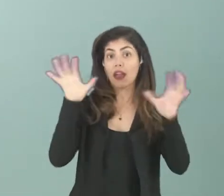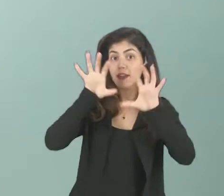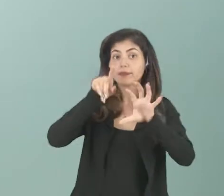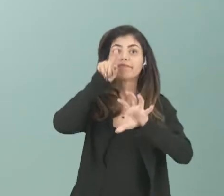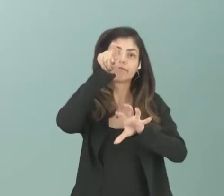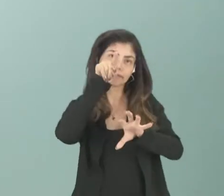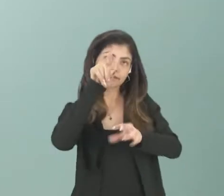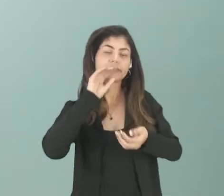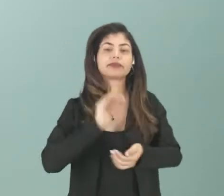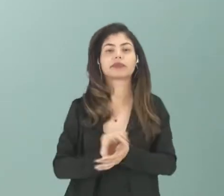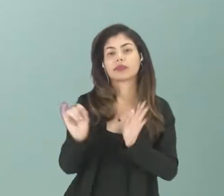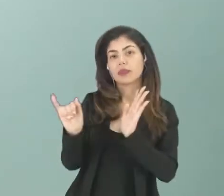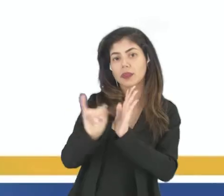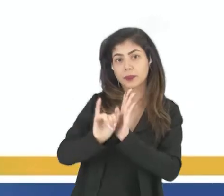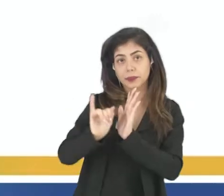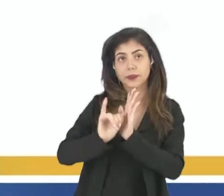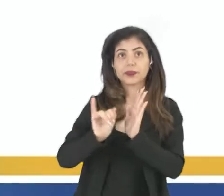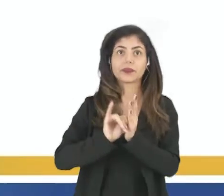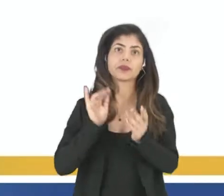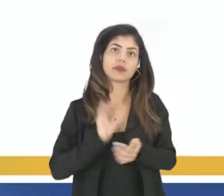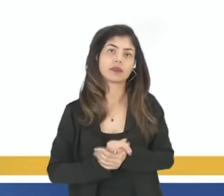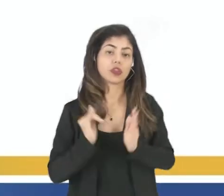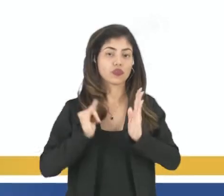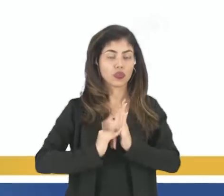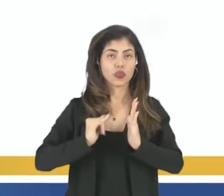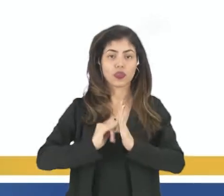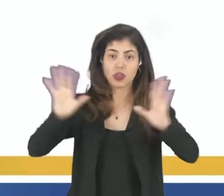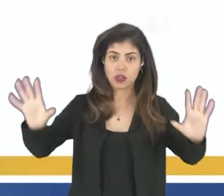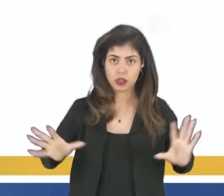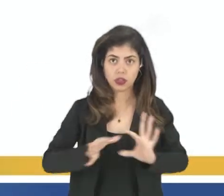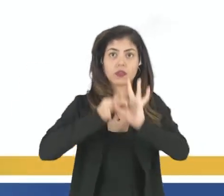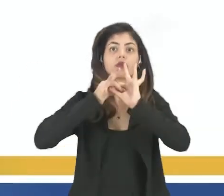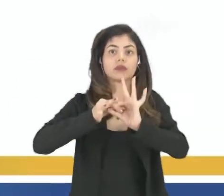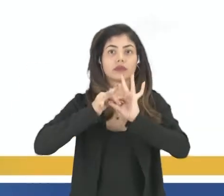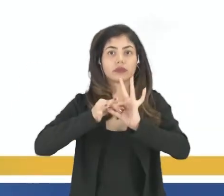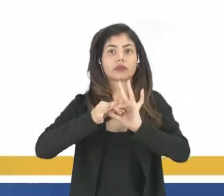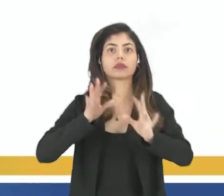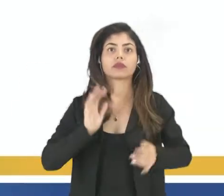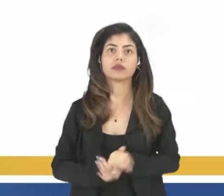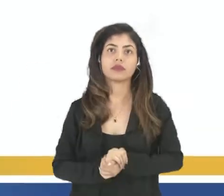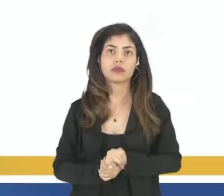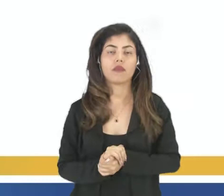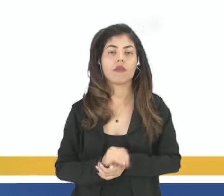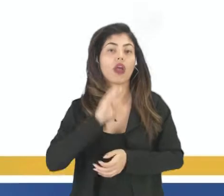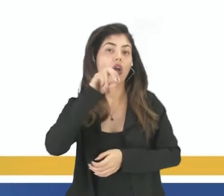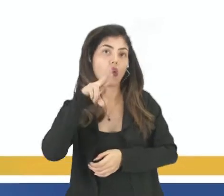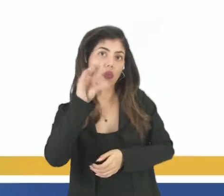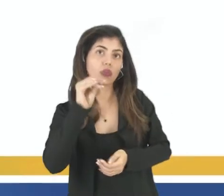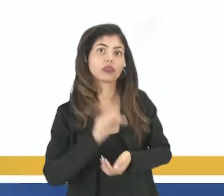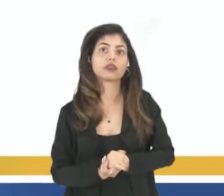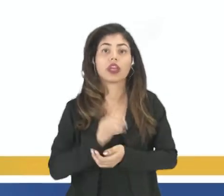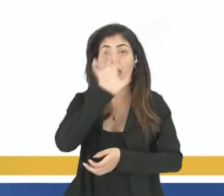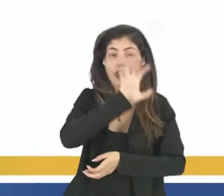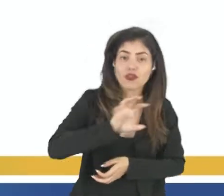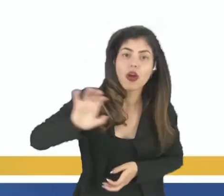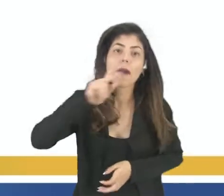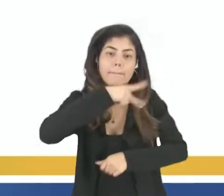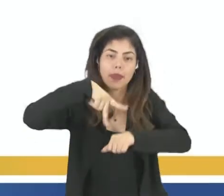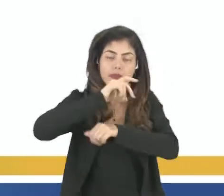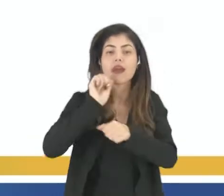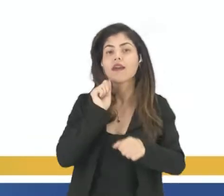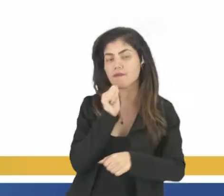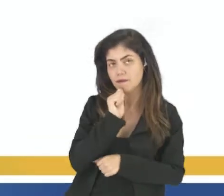as instituições, né, há uma instituição no âmbito internacional ligado à ONU, a regional aqui na América Latina, que são países ainda